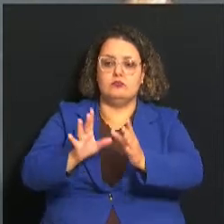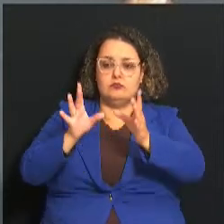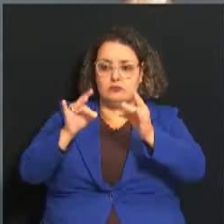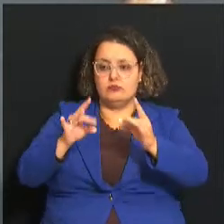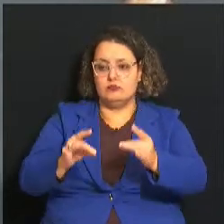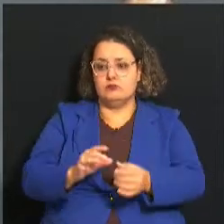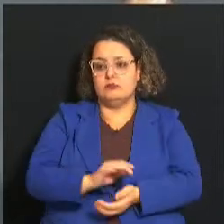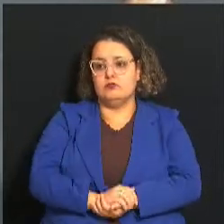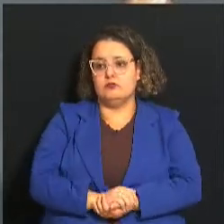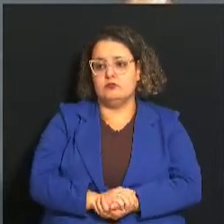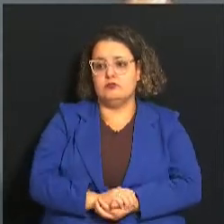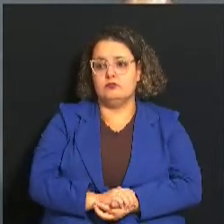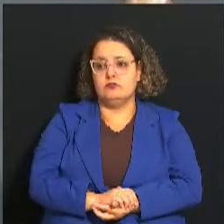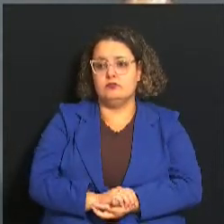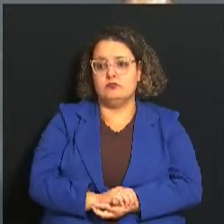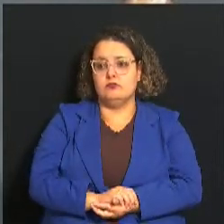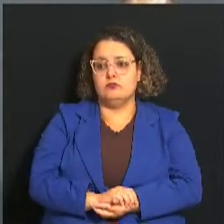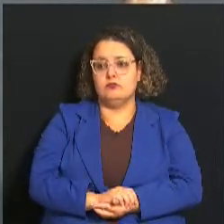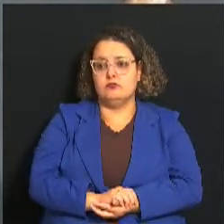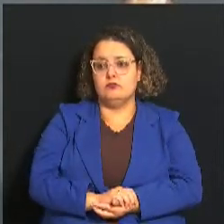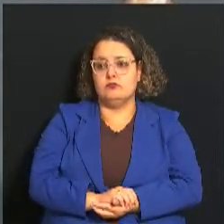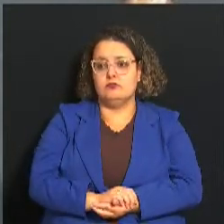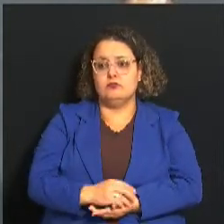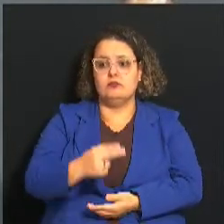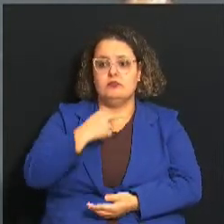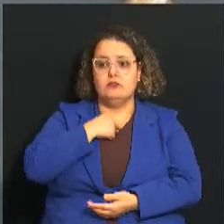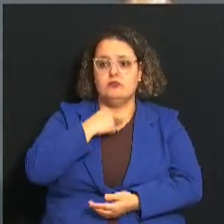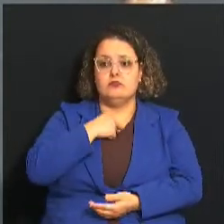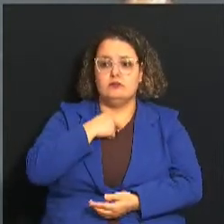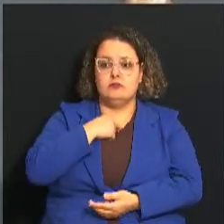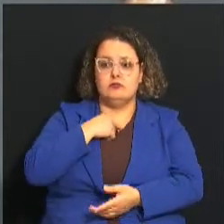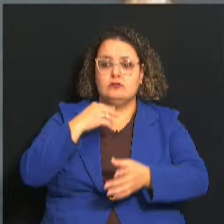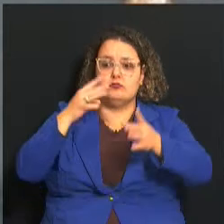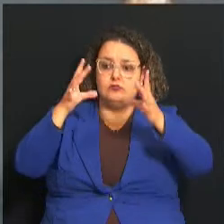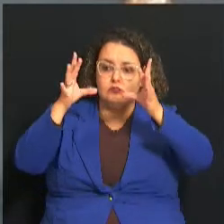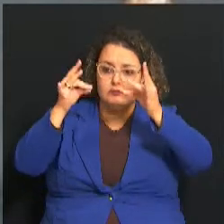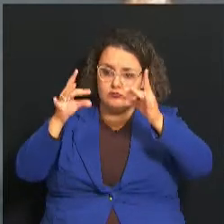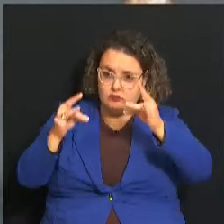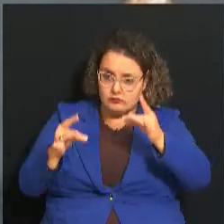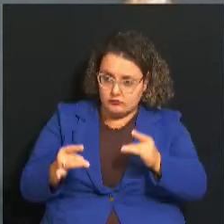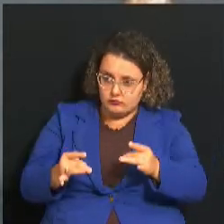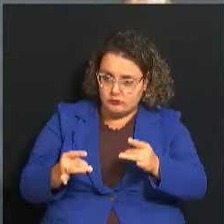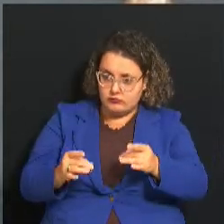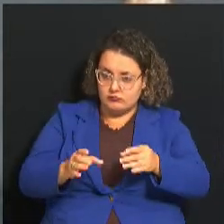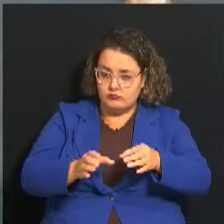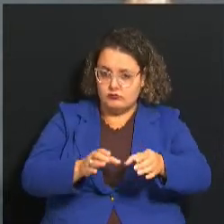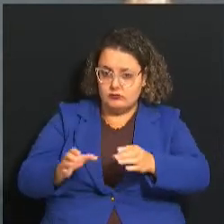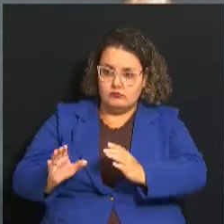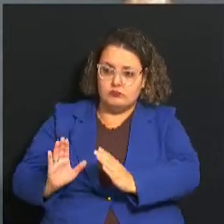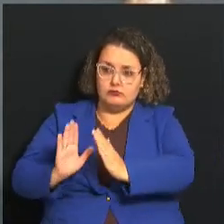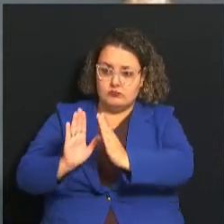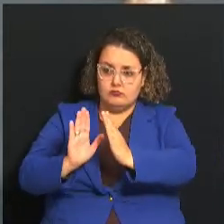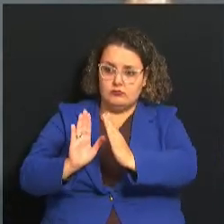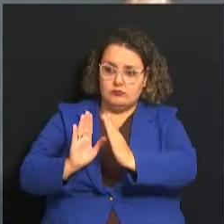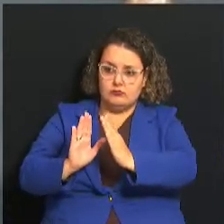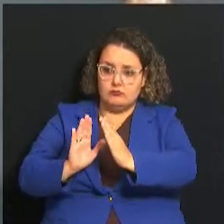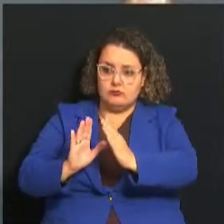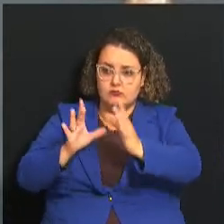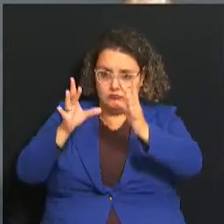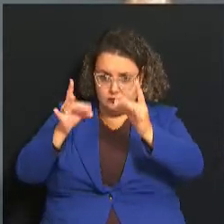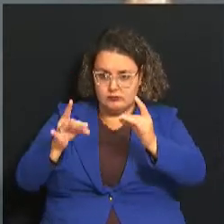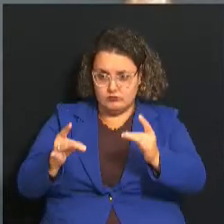Eu acho que não pode ficar não pode ficar a critério do coordenador da frente, tem que ficar a critério